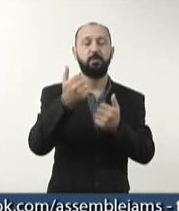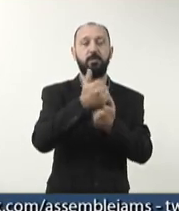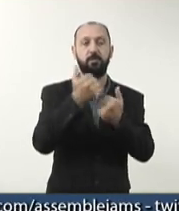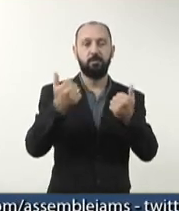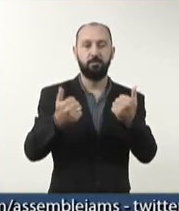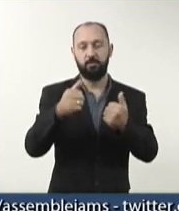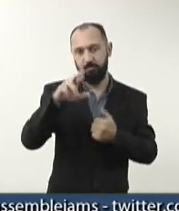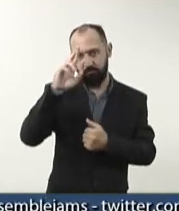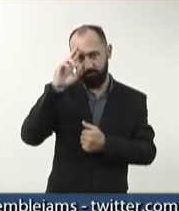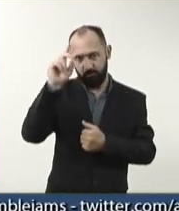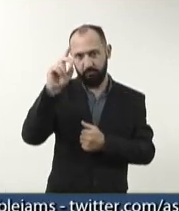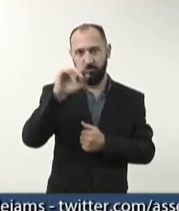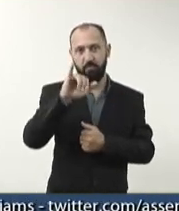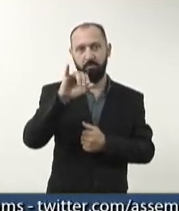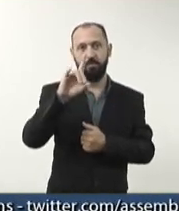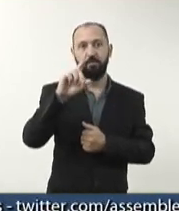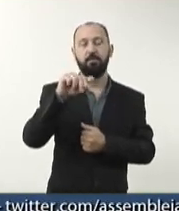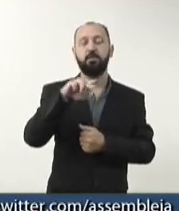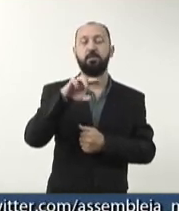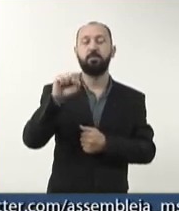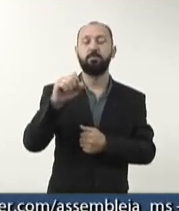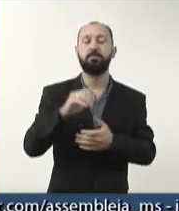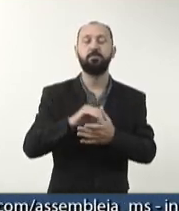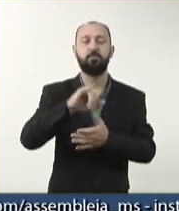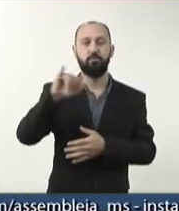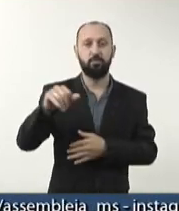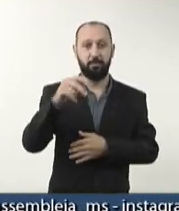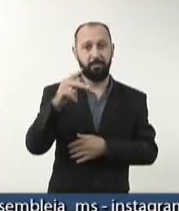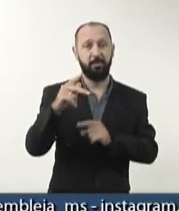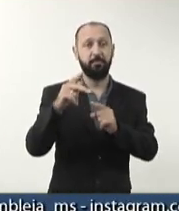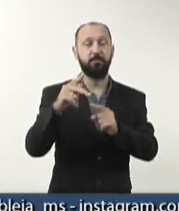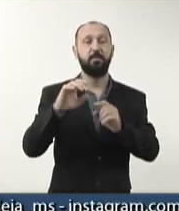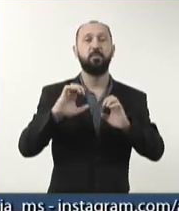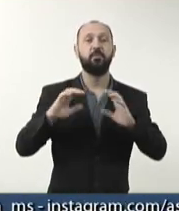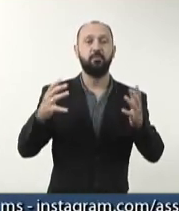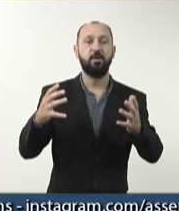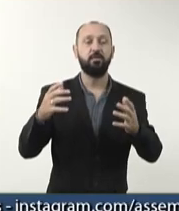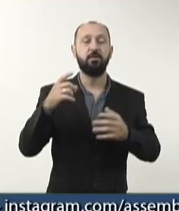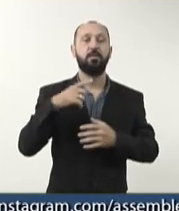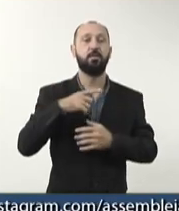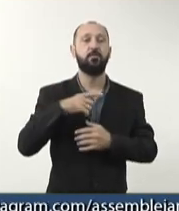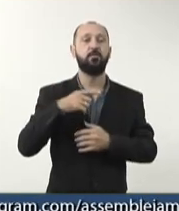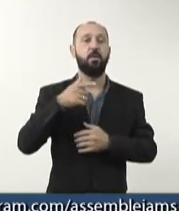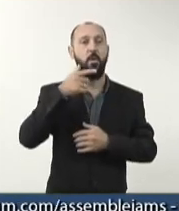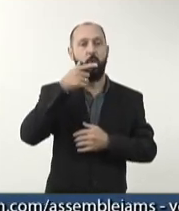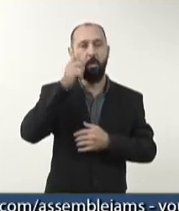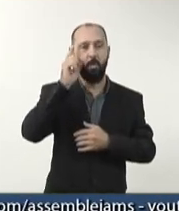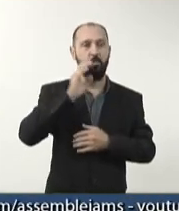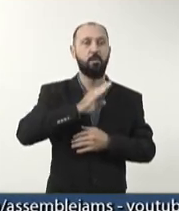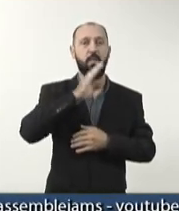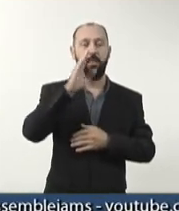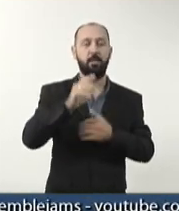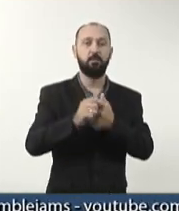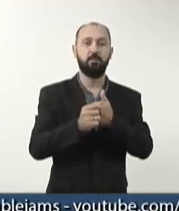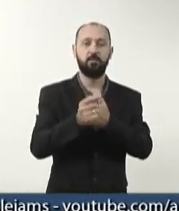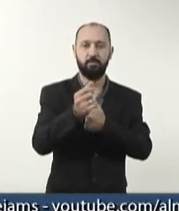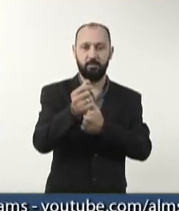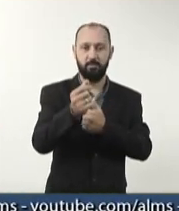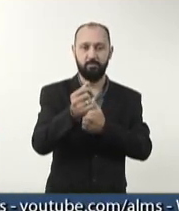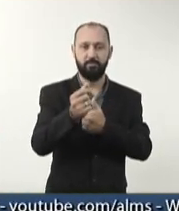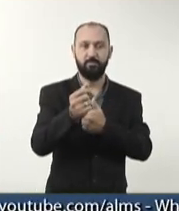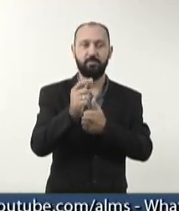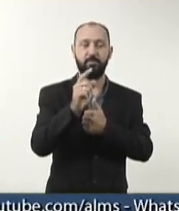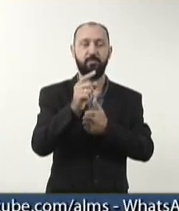representante, ao diretor do IDAMES, doutor João Paulo, pelo evento que nós tivemos ontem lá no Tribunal de Contas